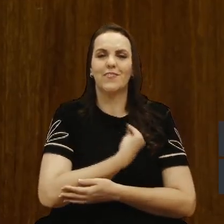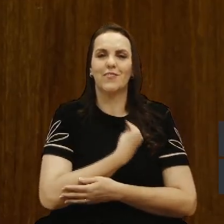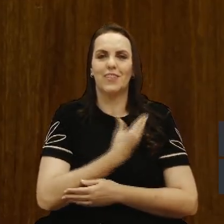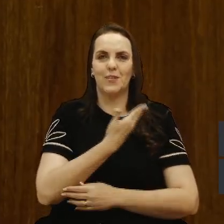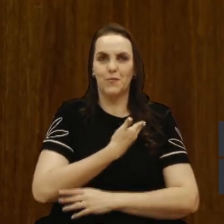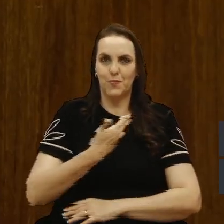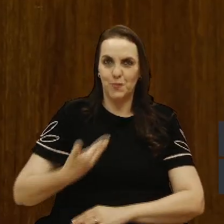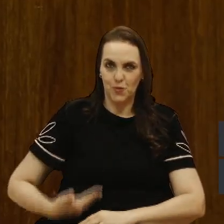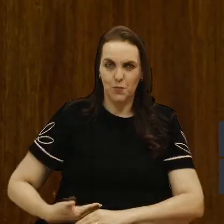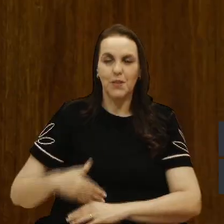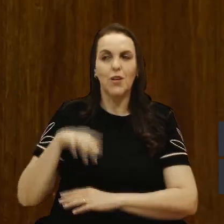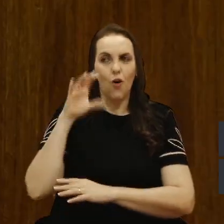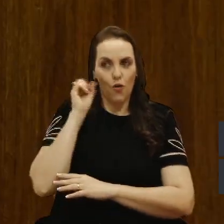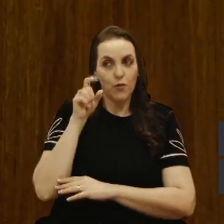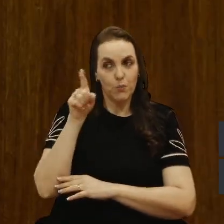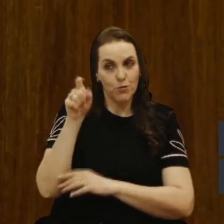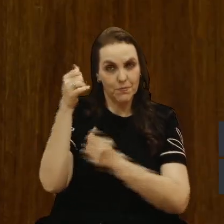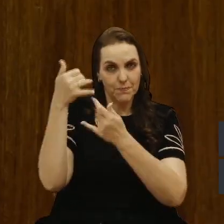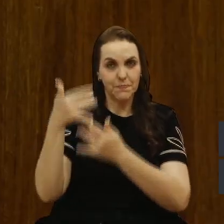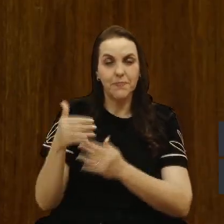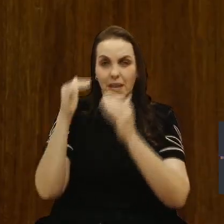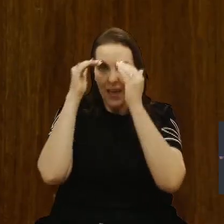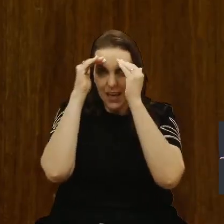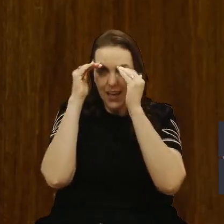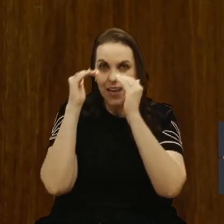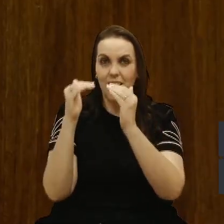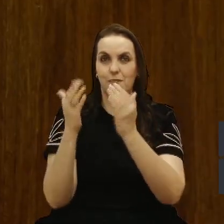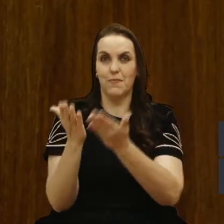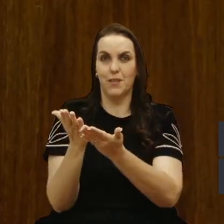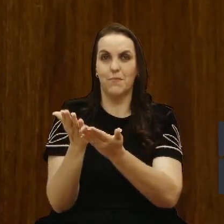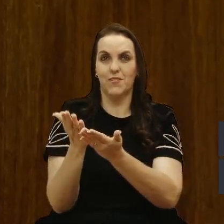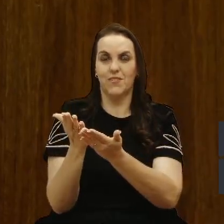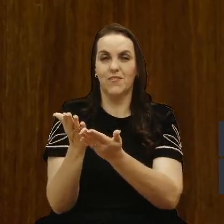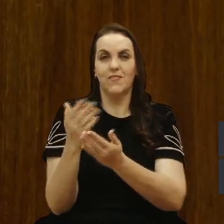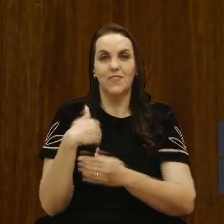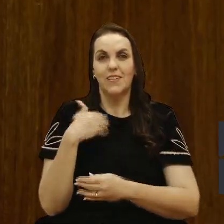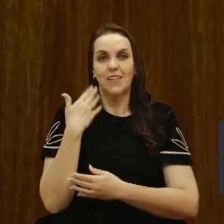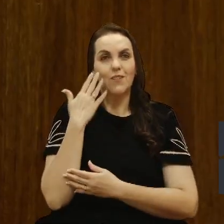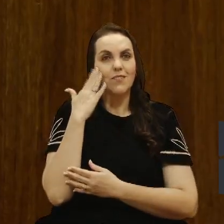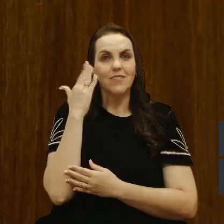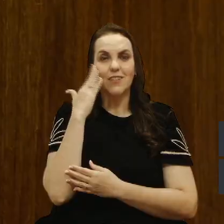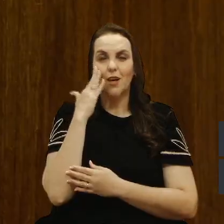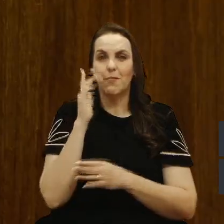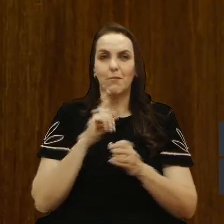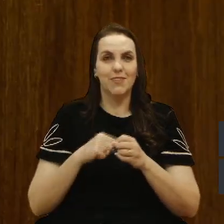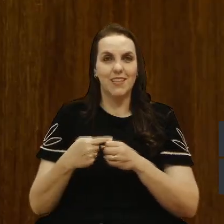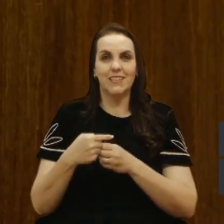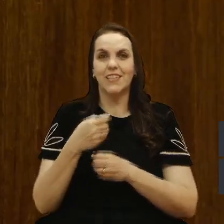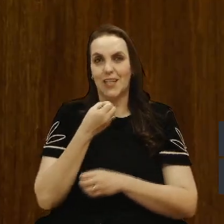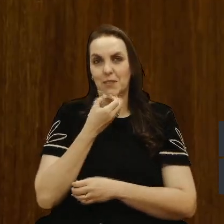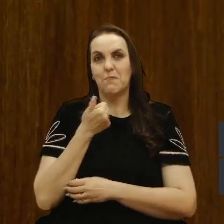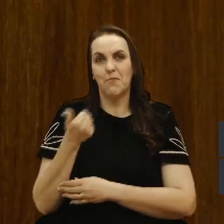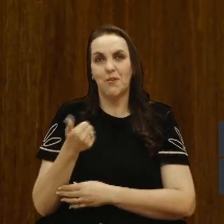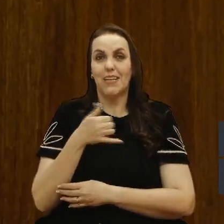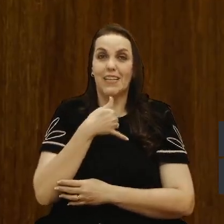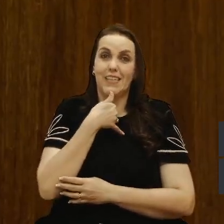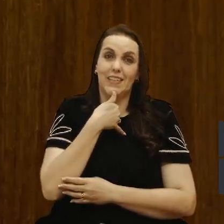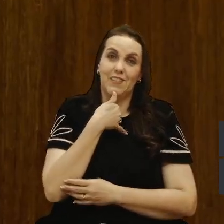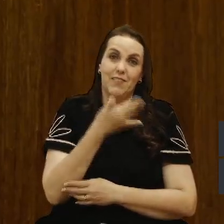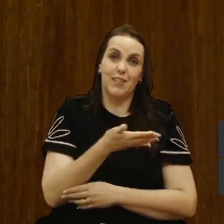ouvimos e consideramos aquilo que o senhor falou pelo respeito que temos. Então, para nós, sabemos que o município ganha, mas, infelizmente, a Câmara